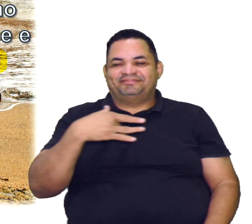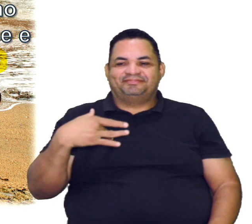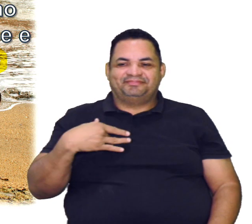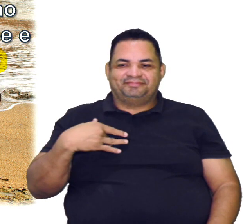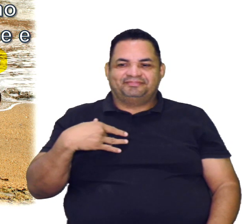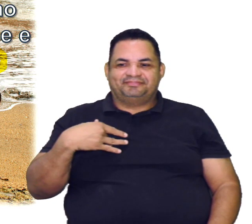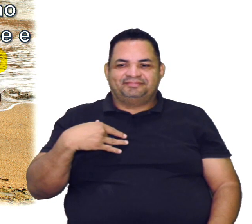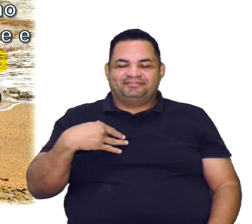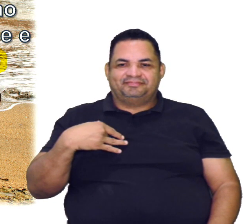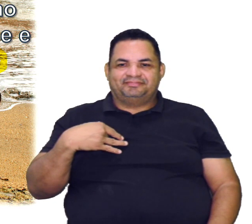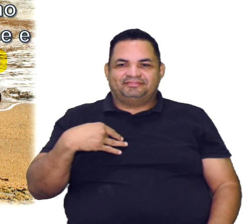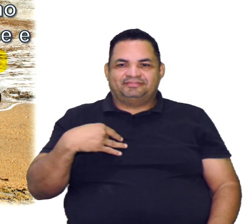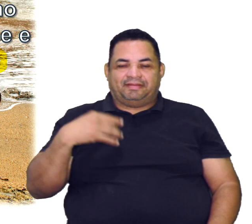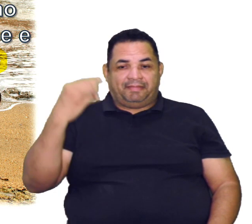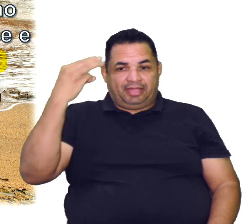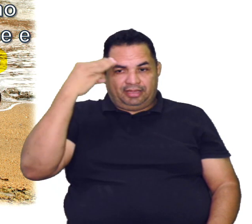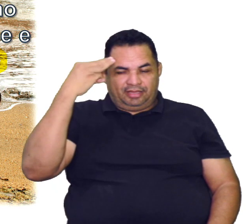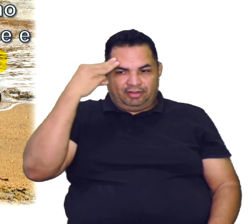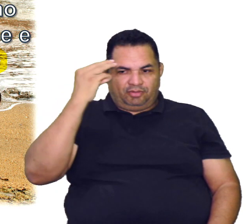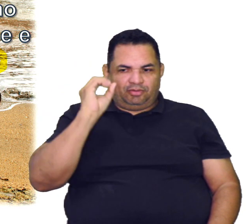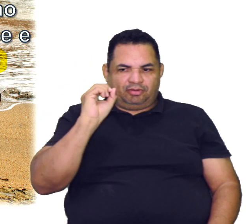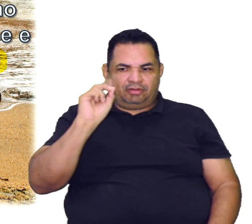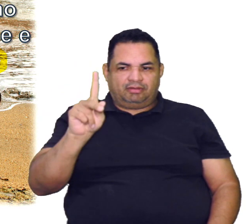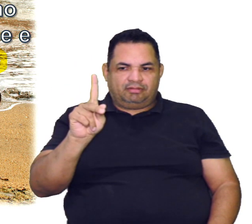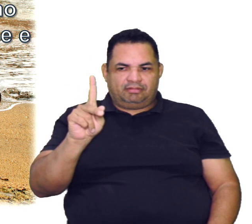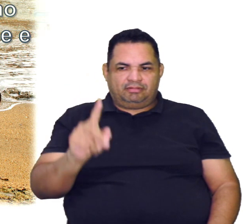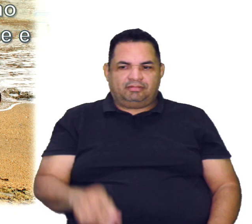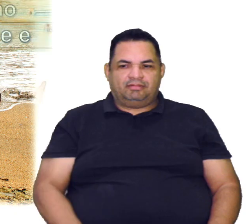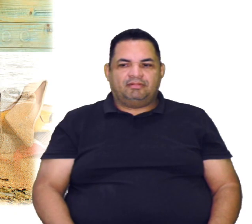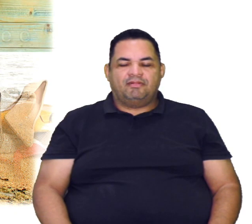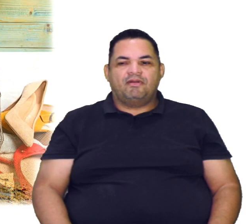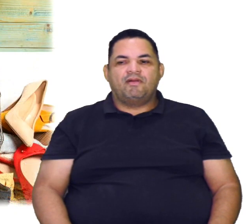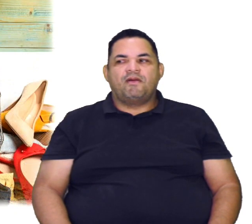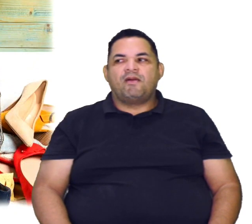nossa saúde física e mental, ok?